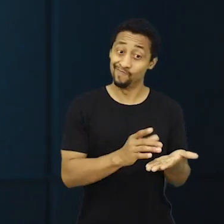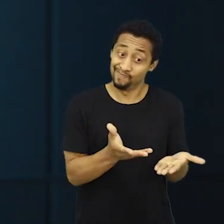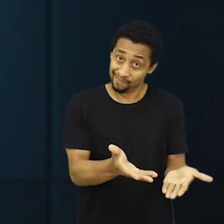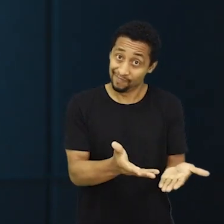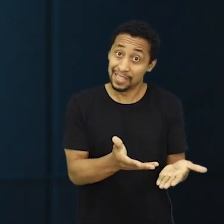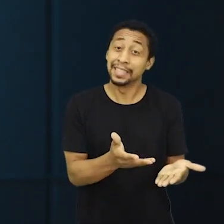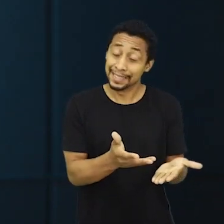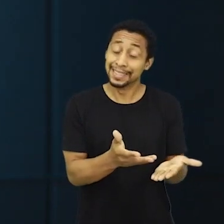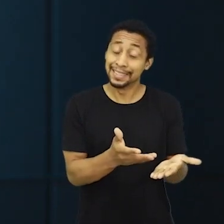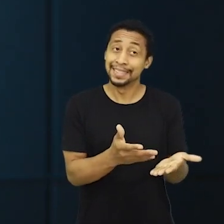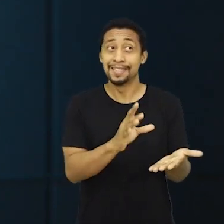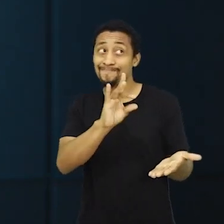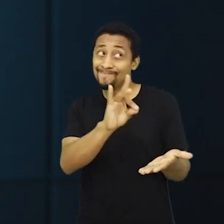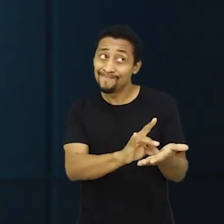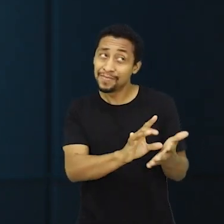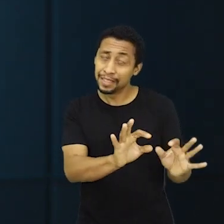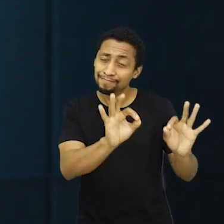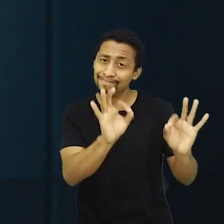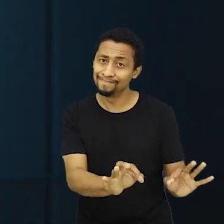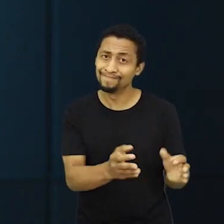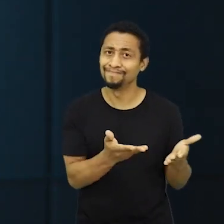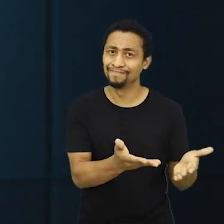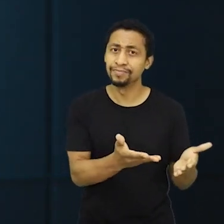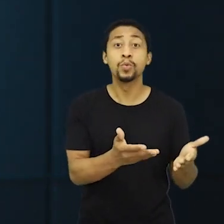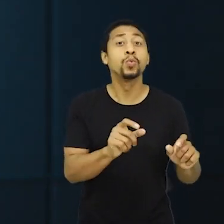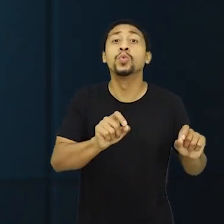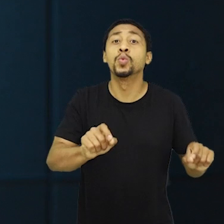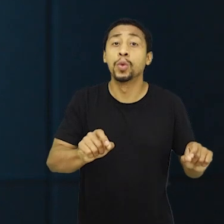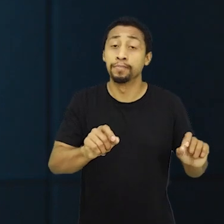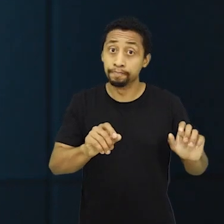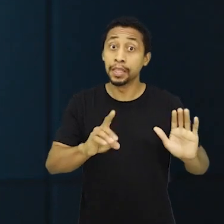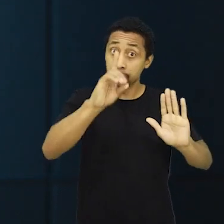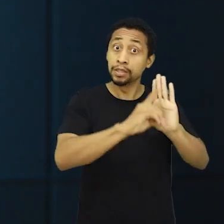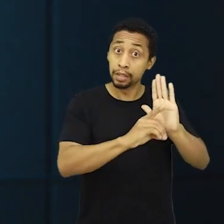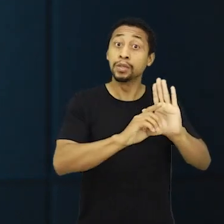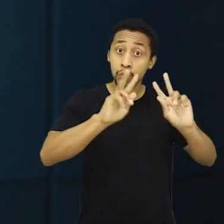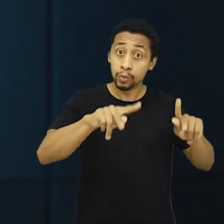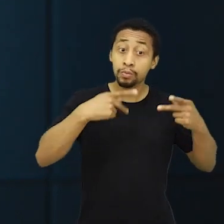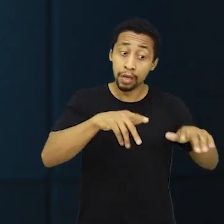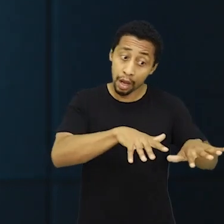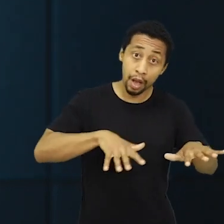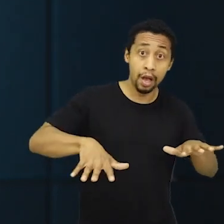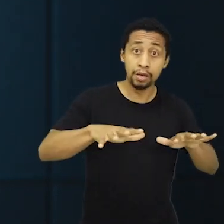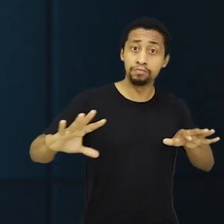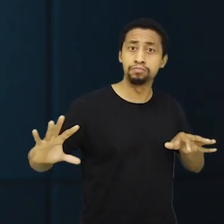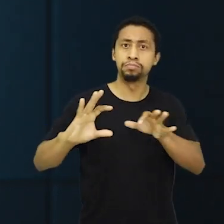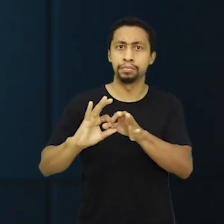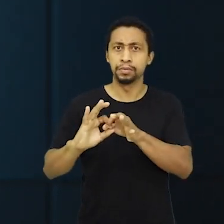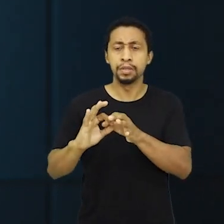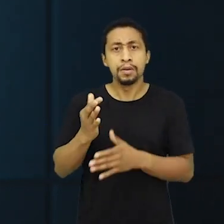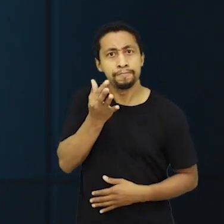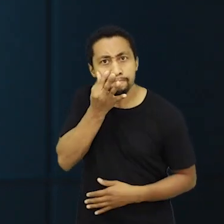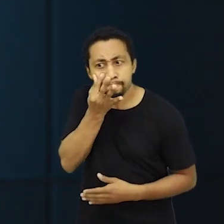seria um bom nome, né, a dimensão dos direitos humanos na realidade, para deslocar a ideia de direitos humanos